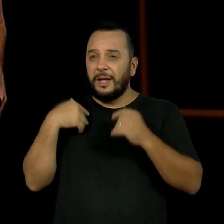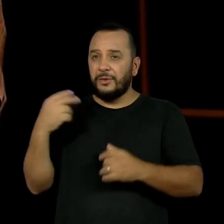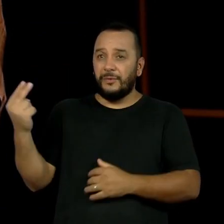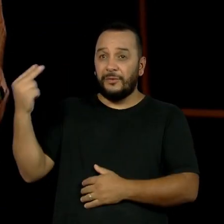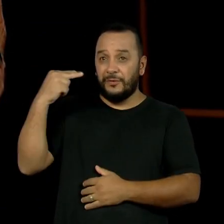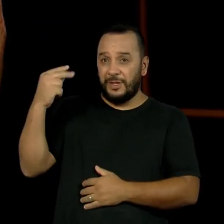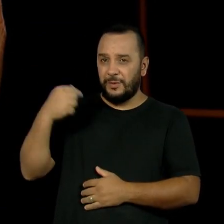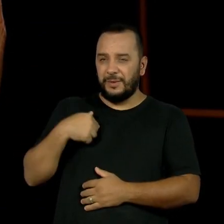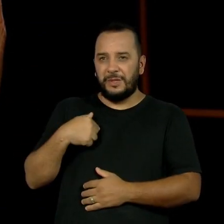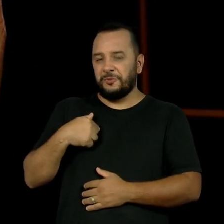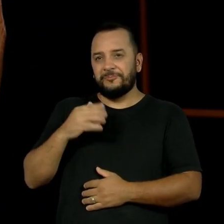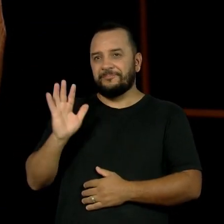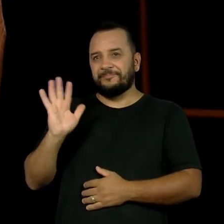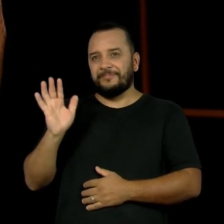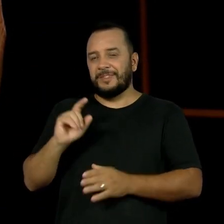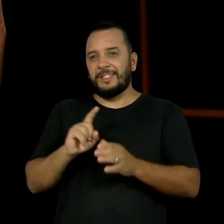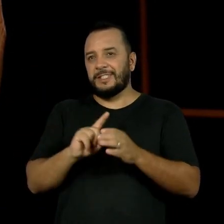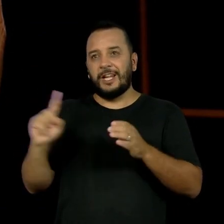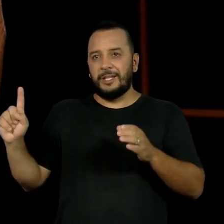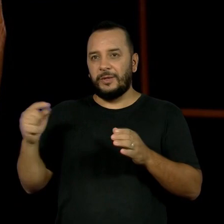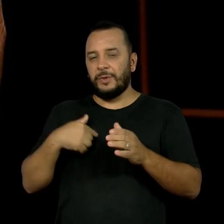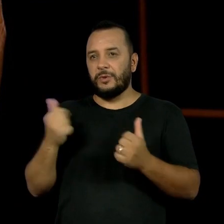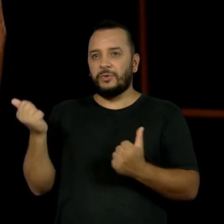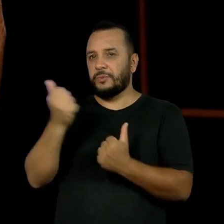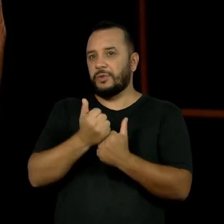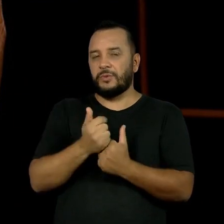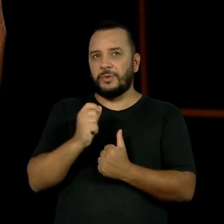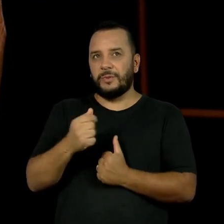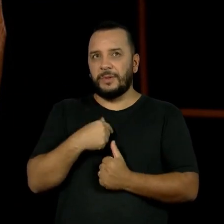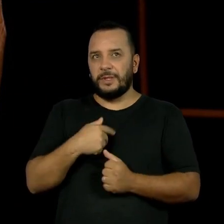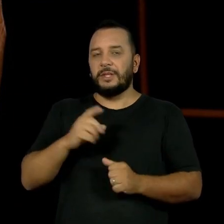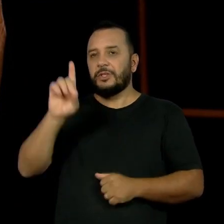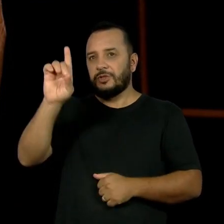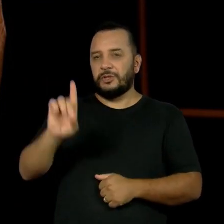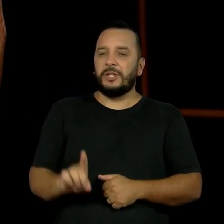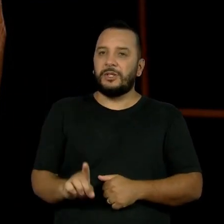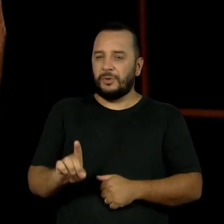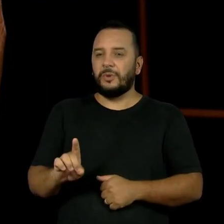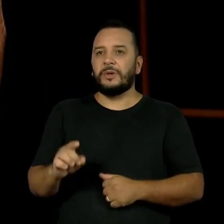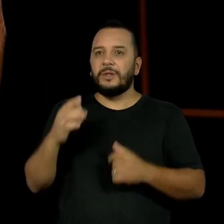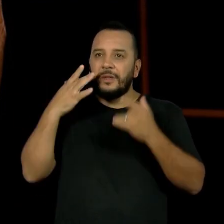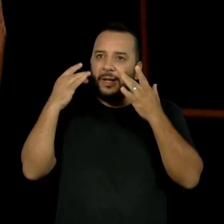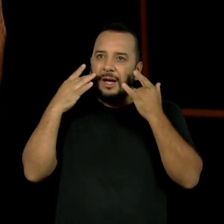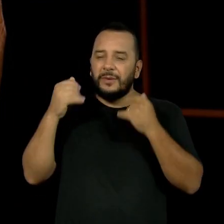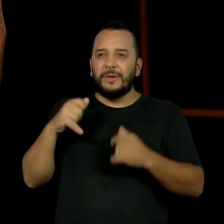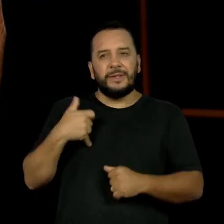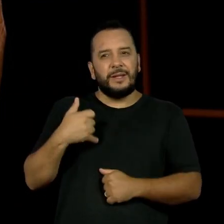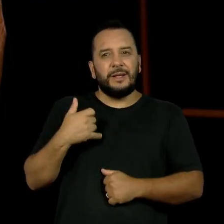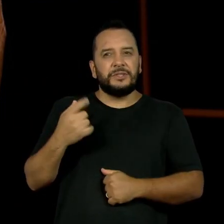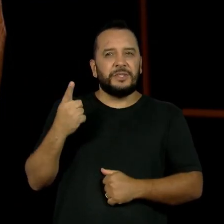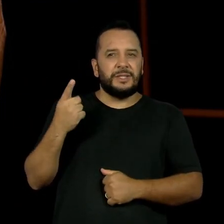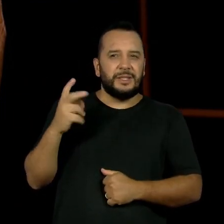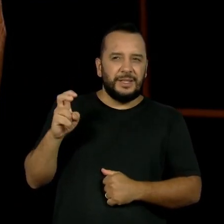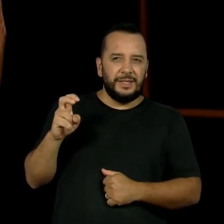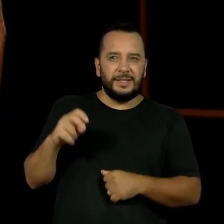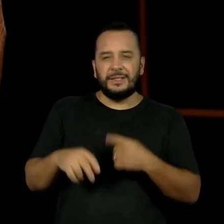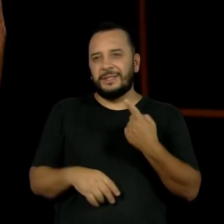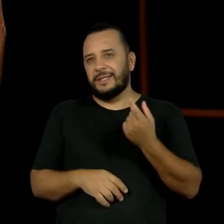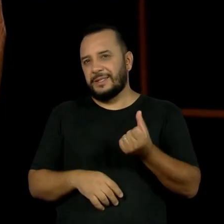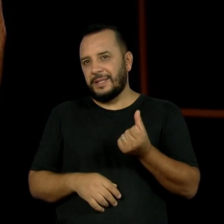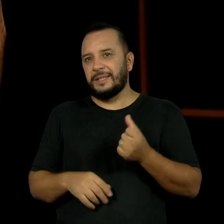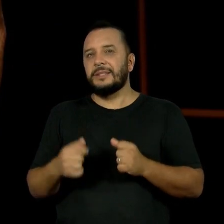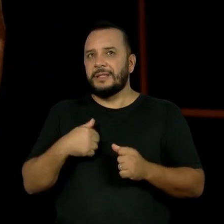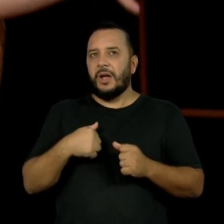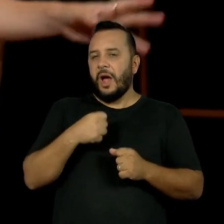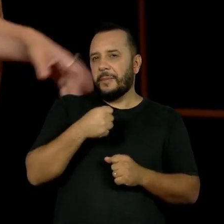saiu. Eu acabei assumindo a direção da peça, eu com 15 para 16 anos. Assumi a direção da